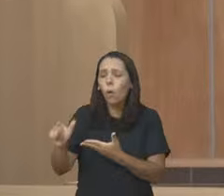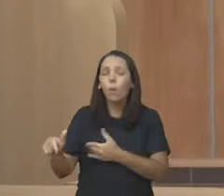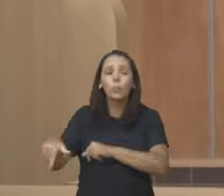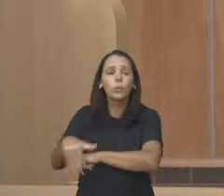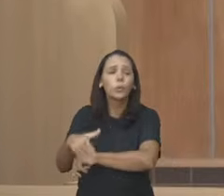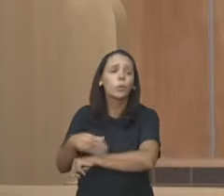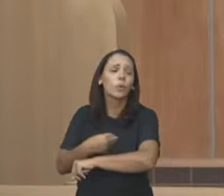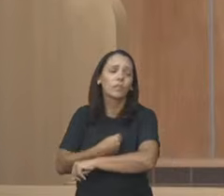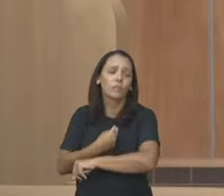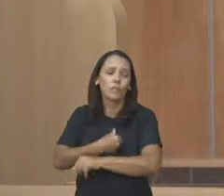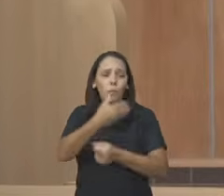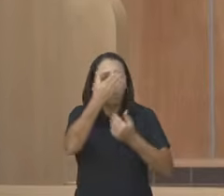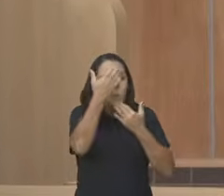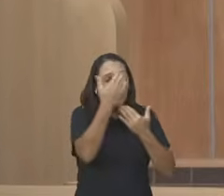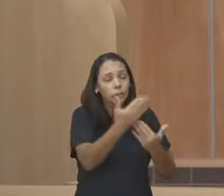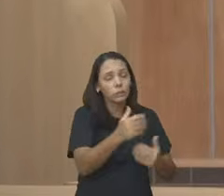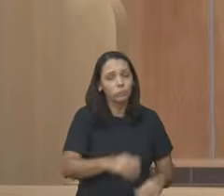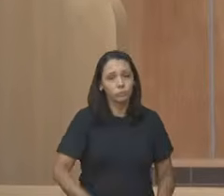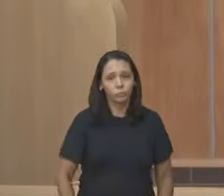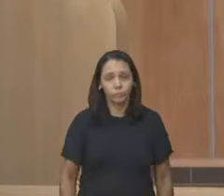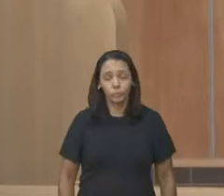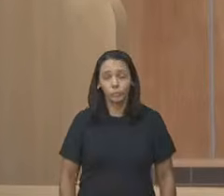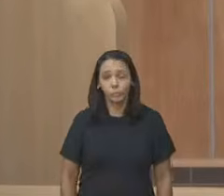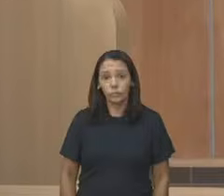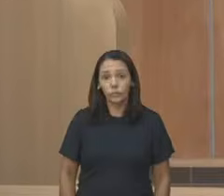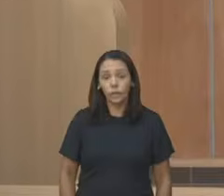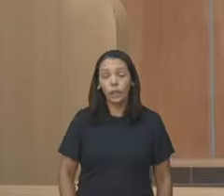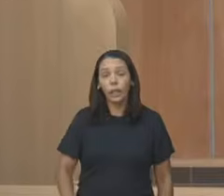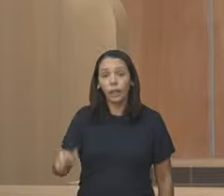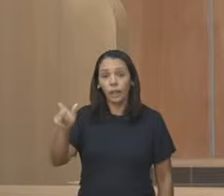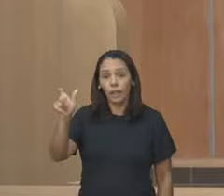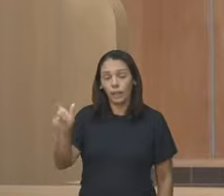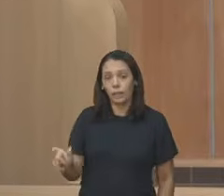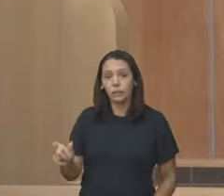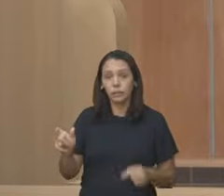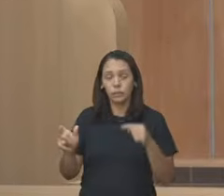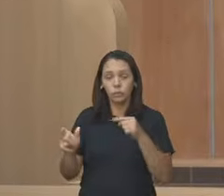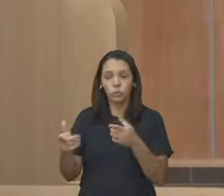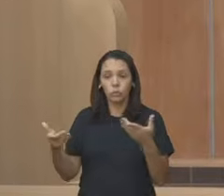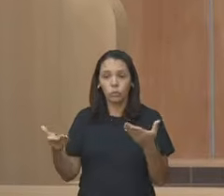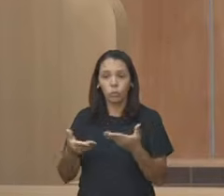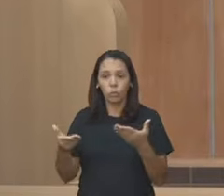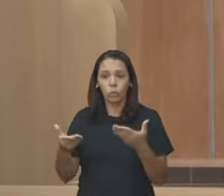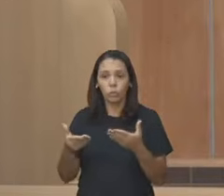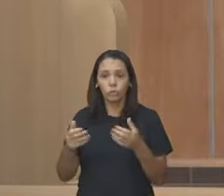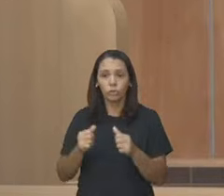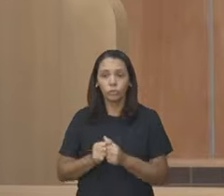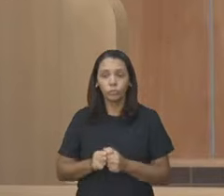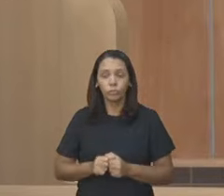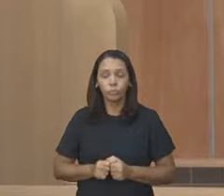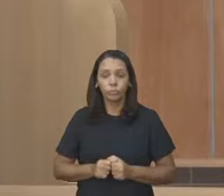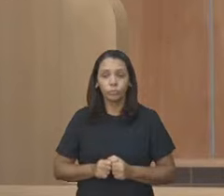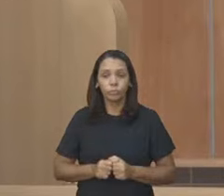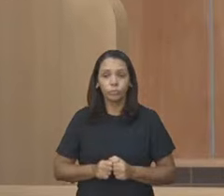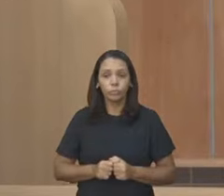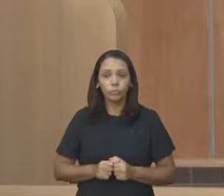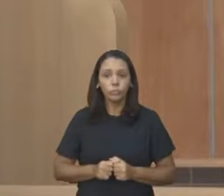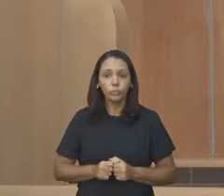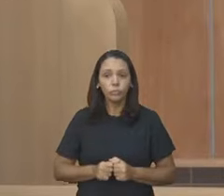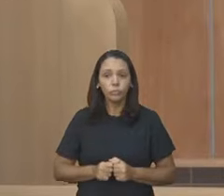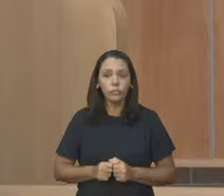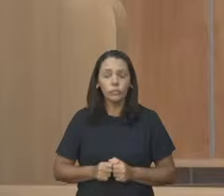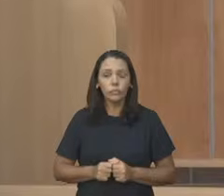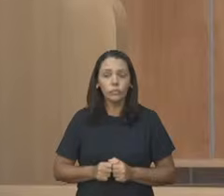gente, hoje essa pessoa, como o Marcelo Dantas falou, que ele é considerado como uma